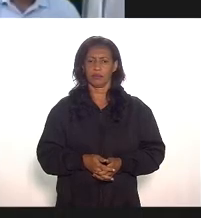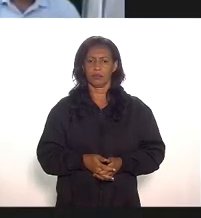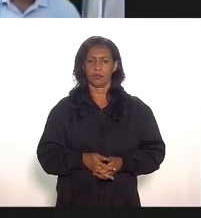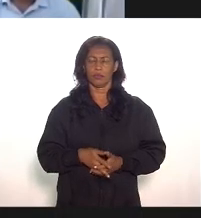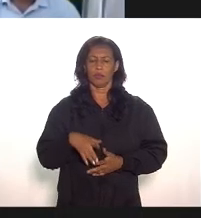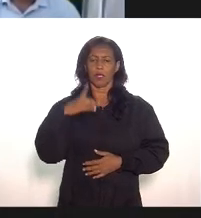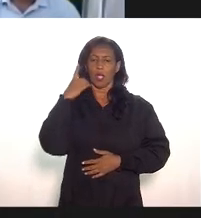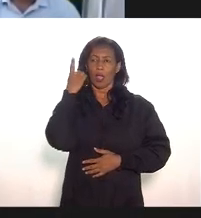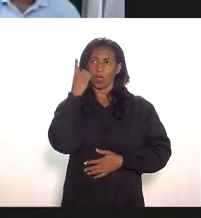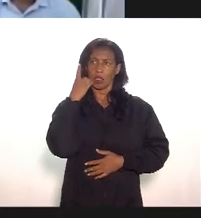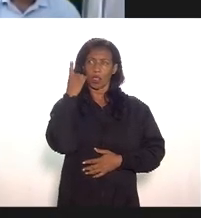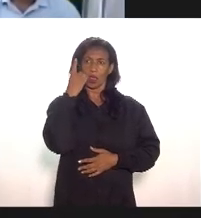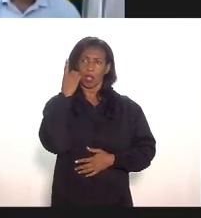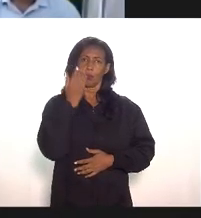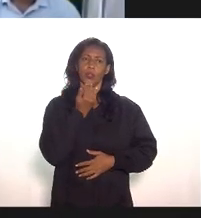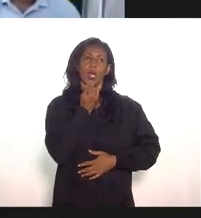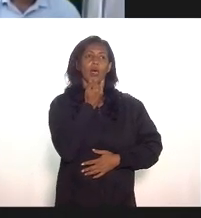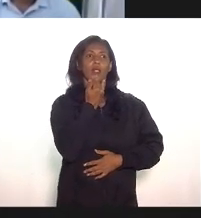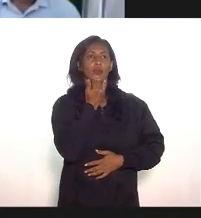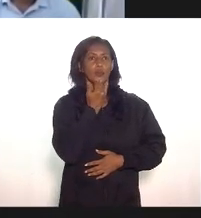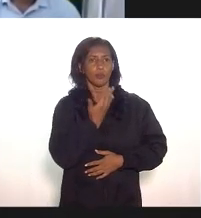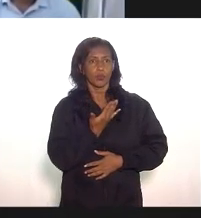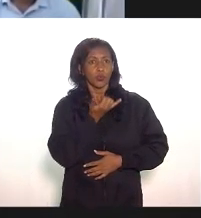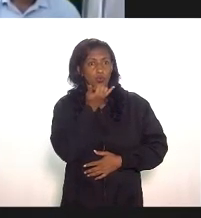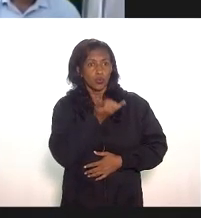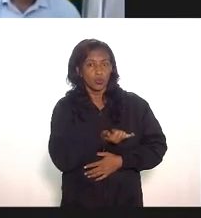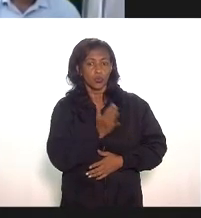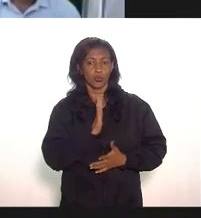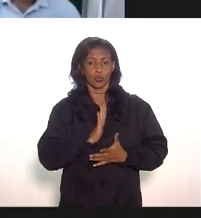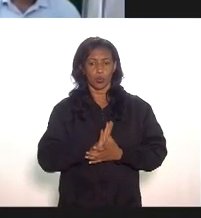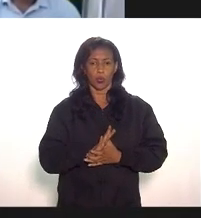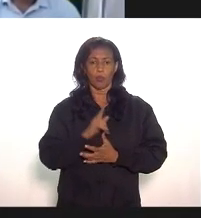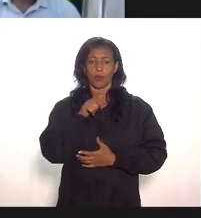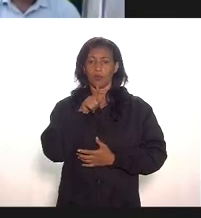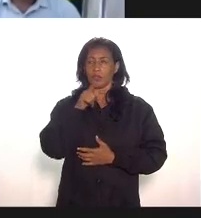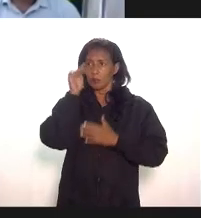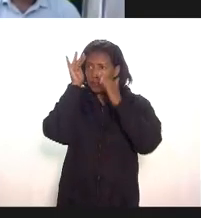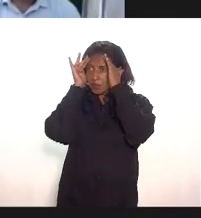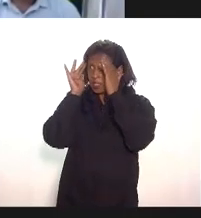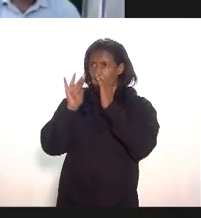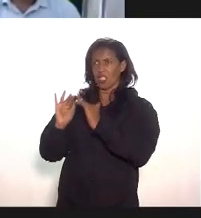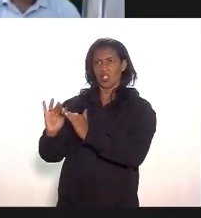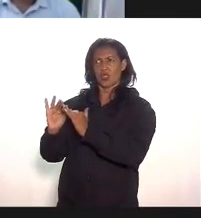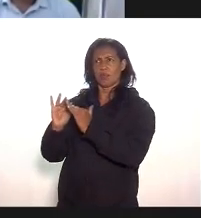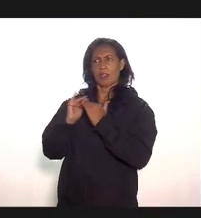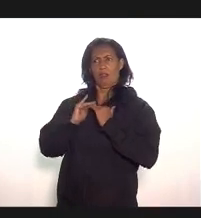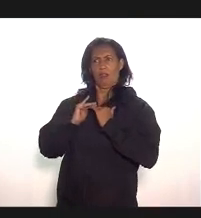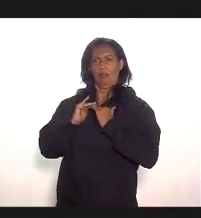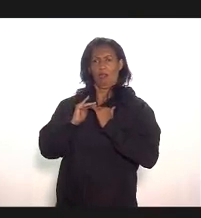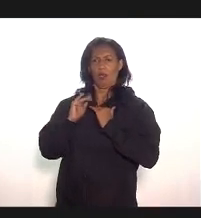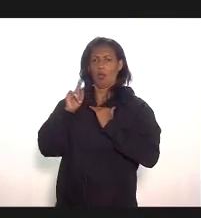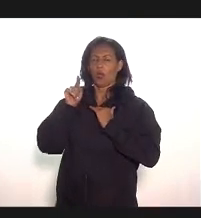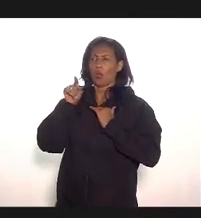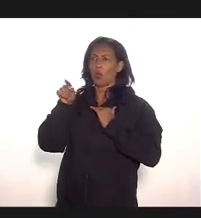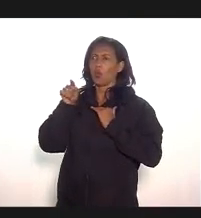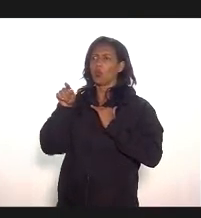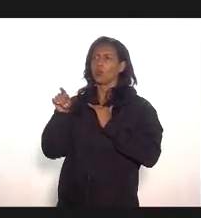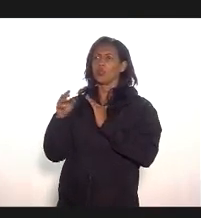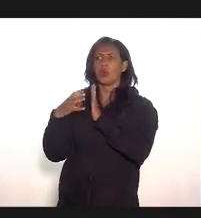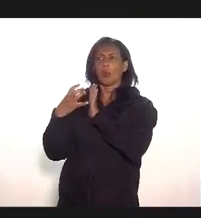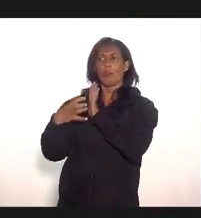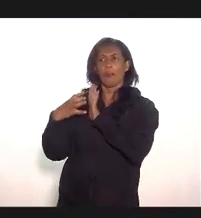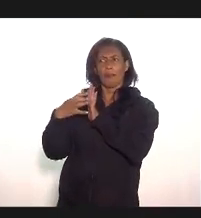peço desculpas no comentário. Tem que me respeitar, como tem que respeitar qualquer outro aqui do seu partido. É o zero em vencer e